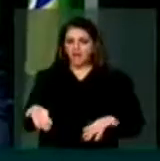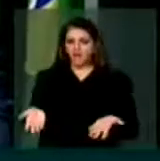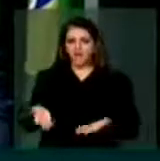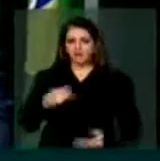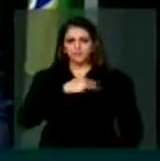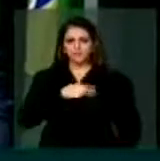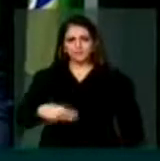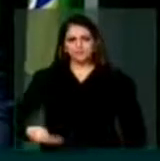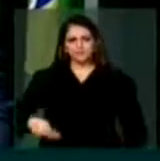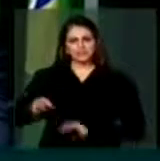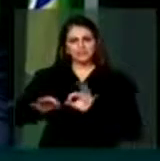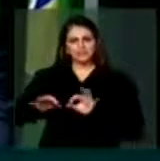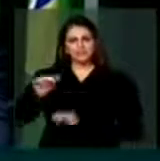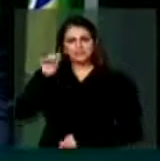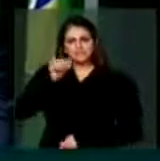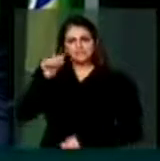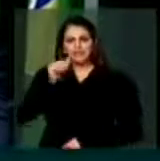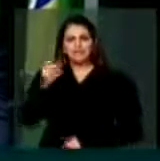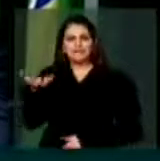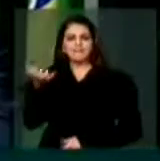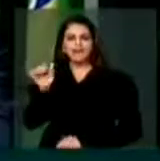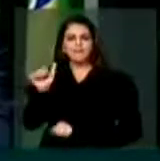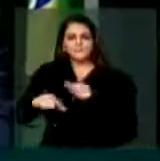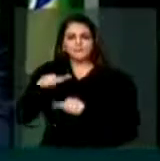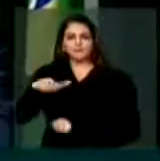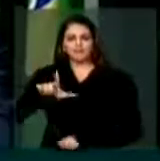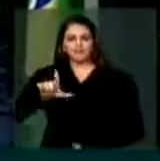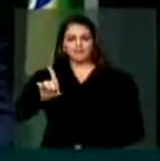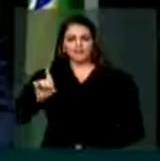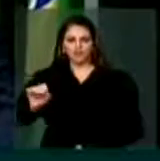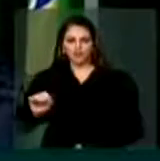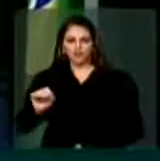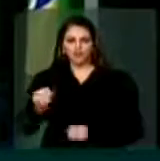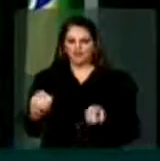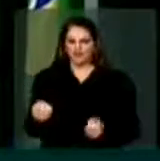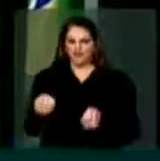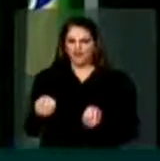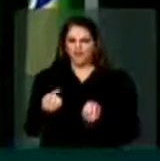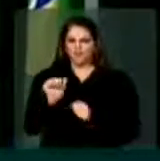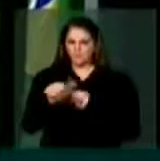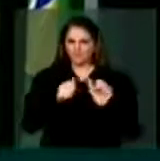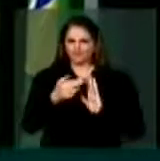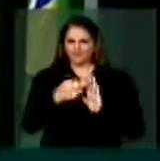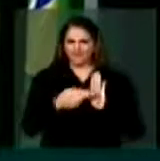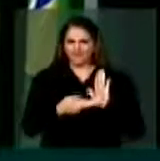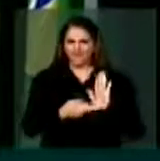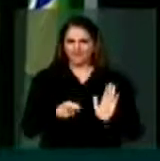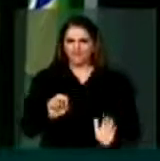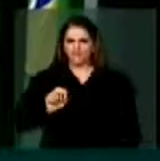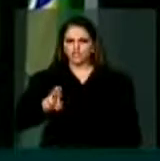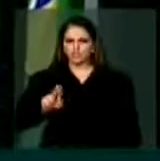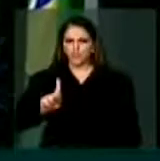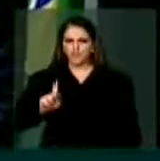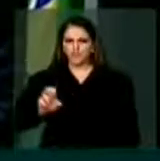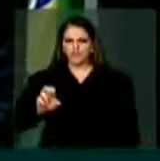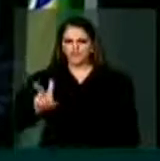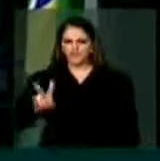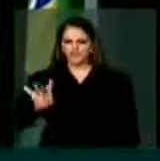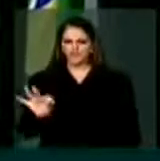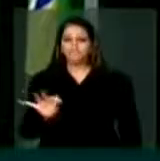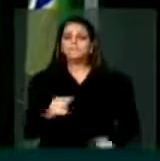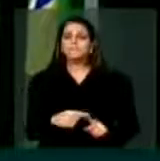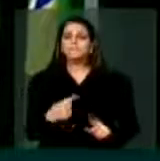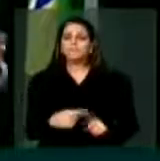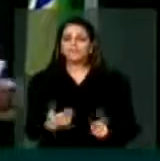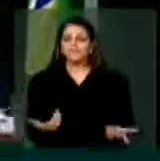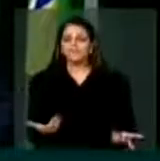ministra do Planejamento, para tentar mudar a LDO, para alterar as regras do superávit primário. Sabe por quê, senhoras e senhores?